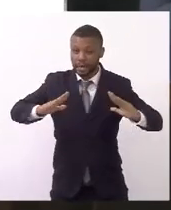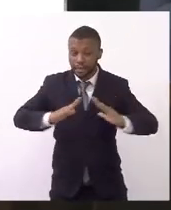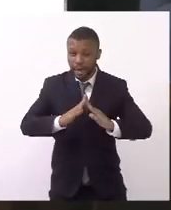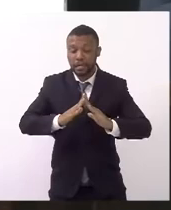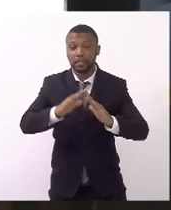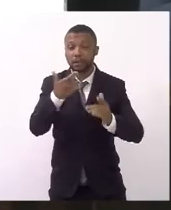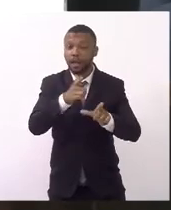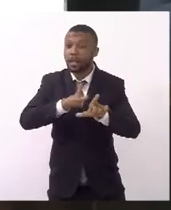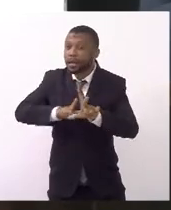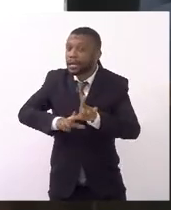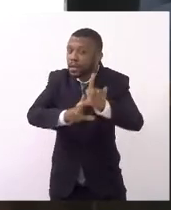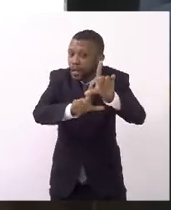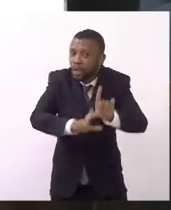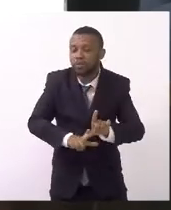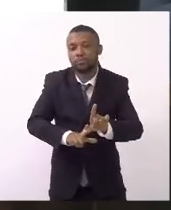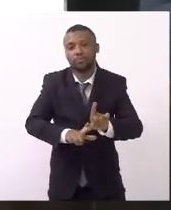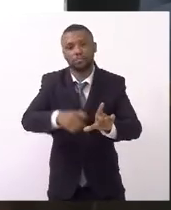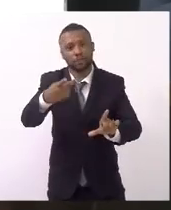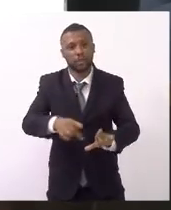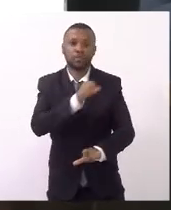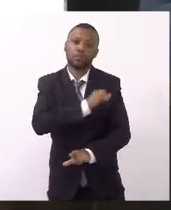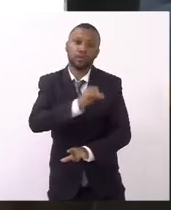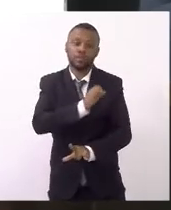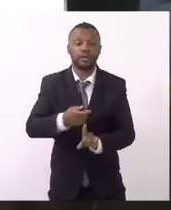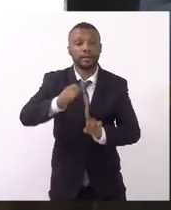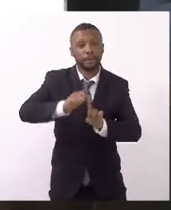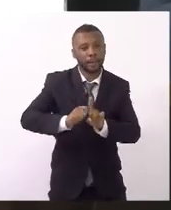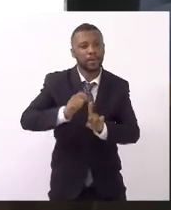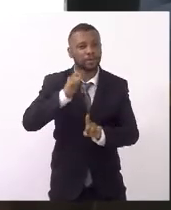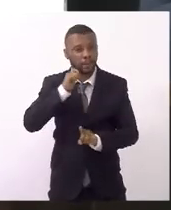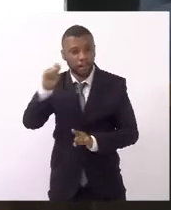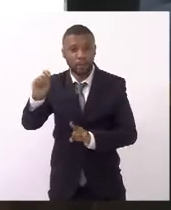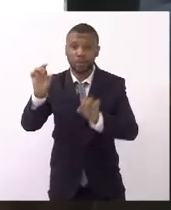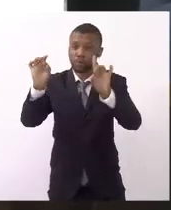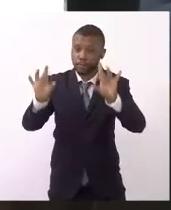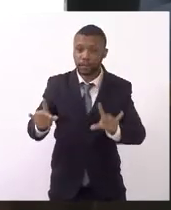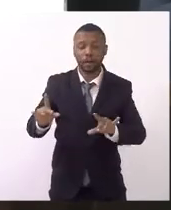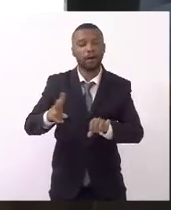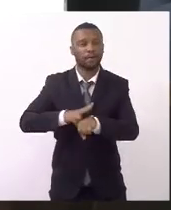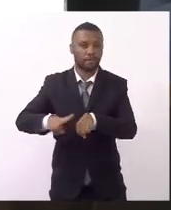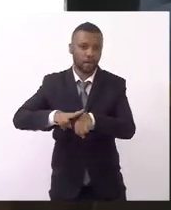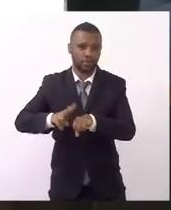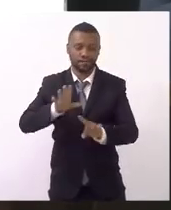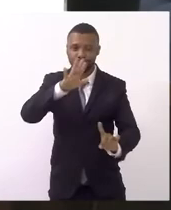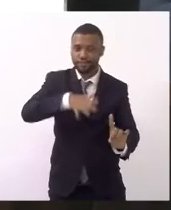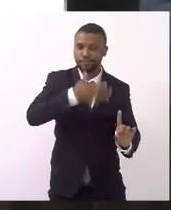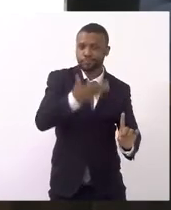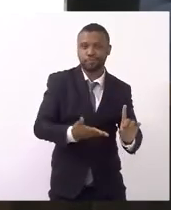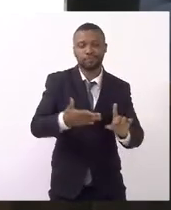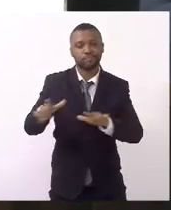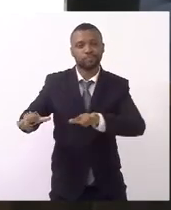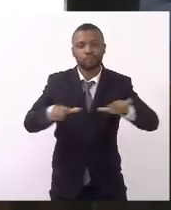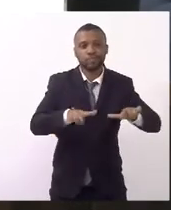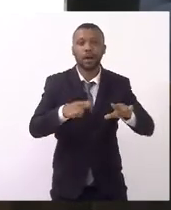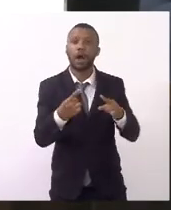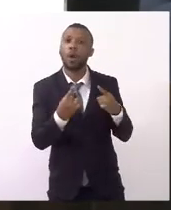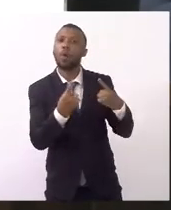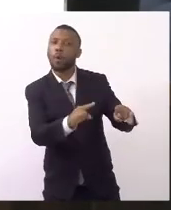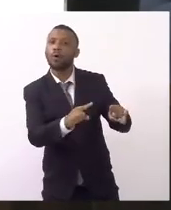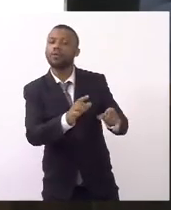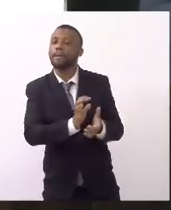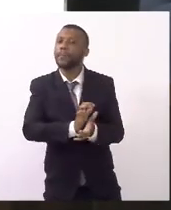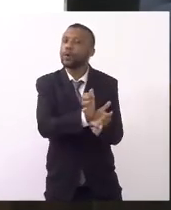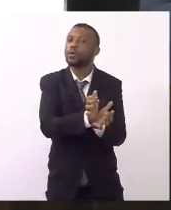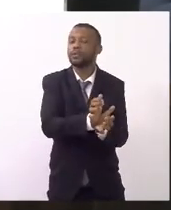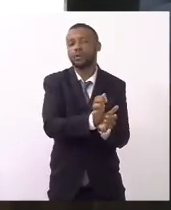Ketu no Rio de Janeiro nesse mês de abril Verde a homenagem mãe Beata de arranjar contra o racismo religioso